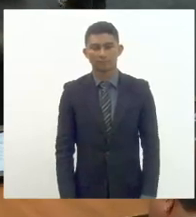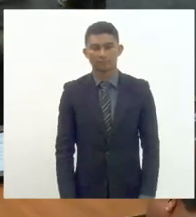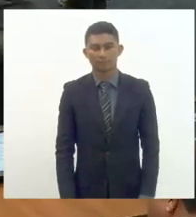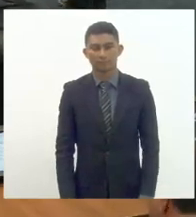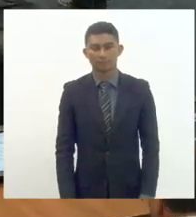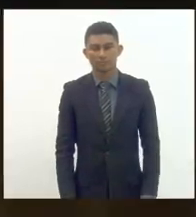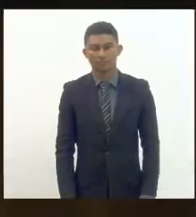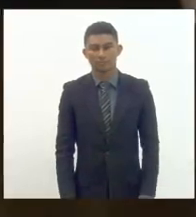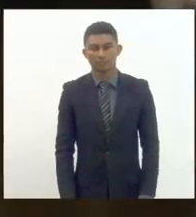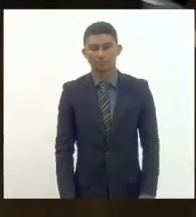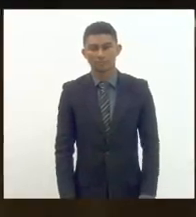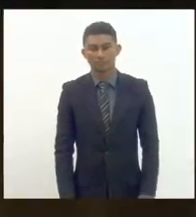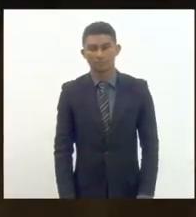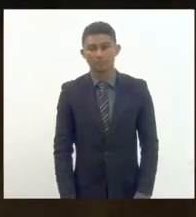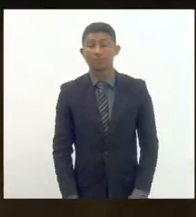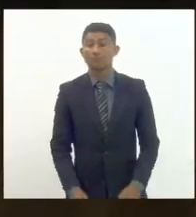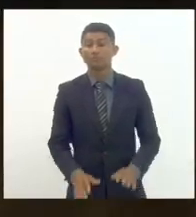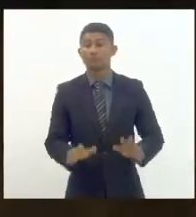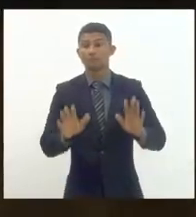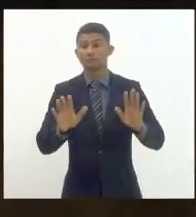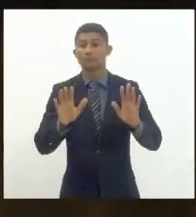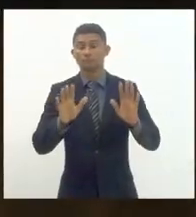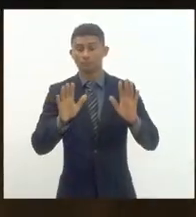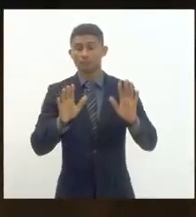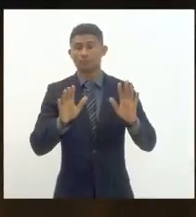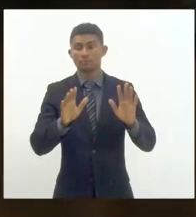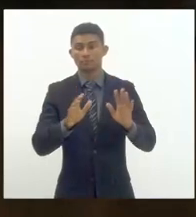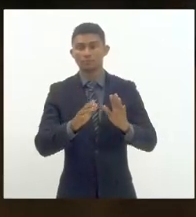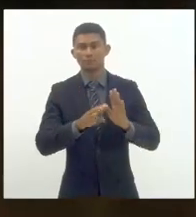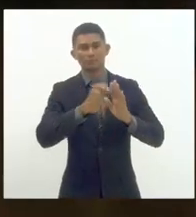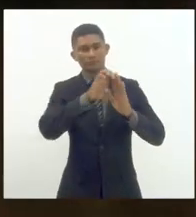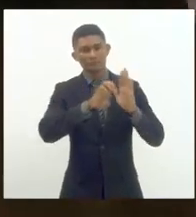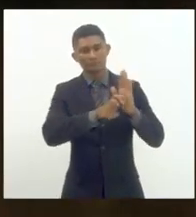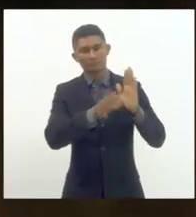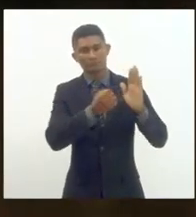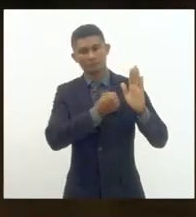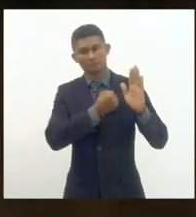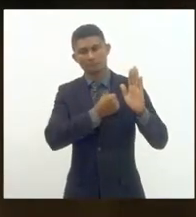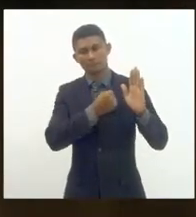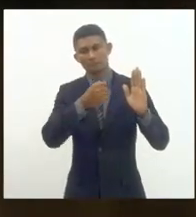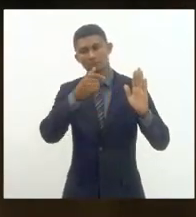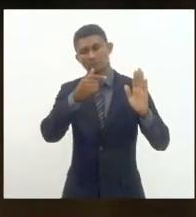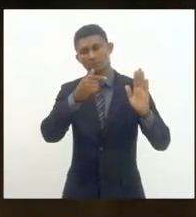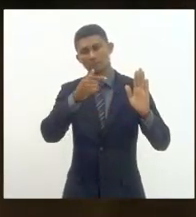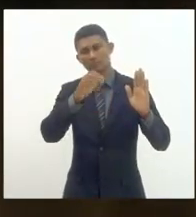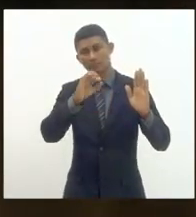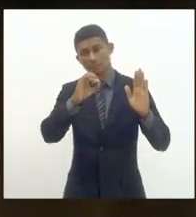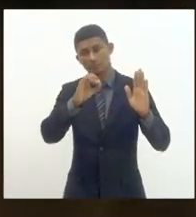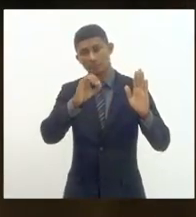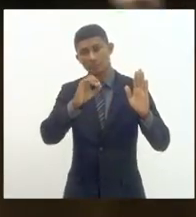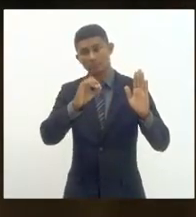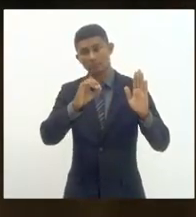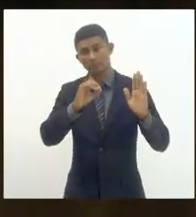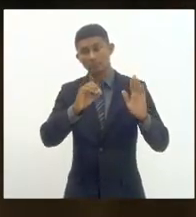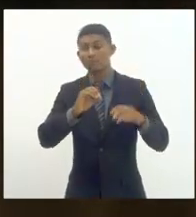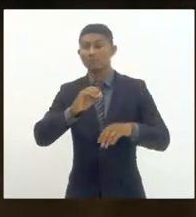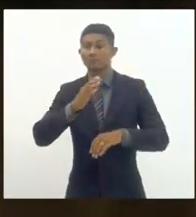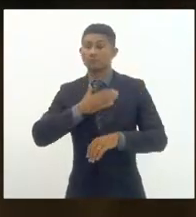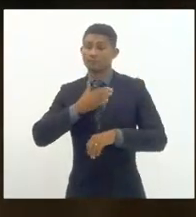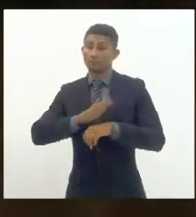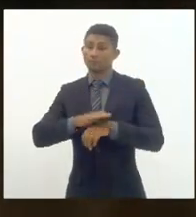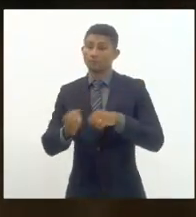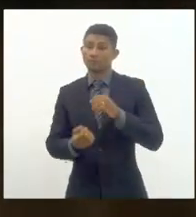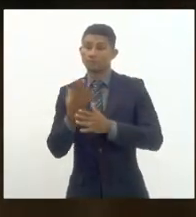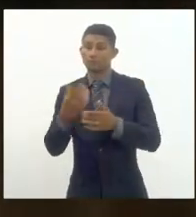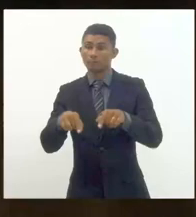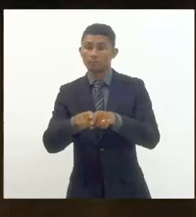Servidores. Presidente, só uma correção. A emenda 70. 70 era inicialmente minha autoria, deputado